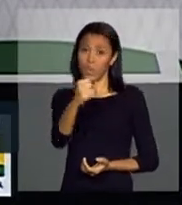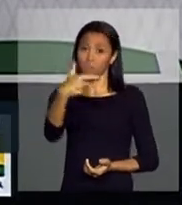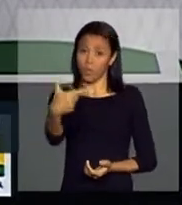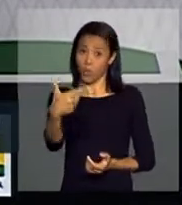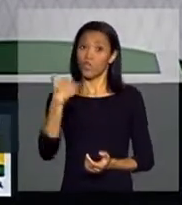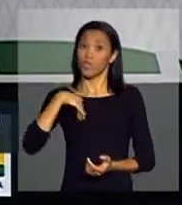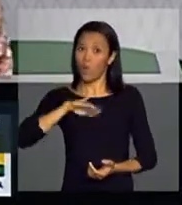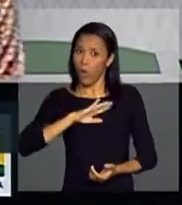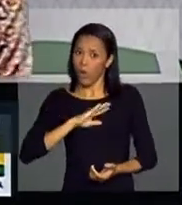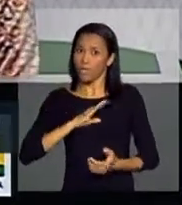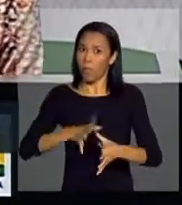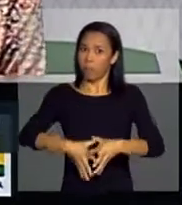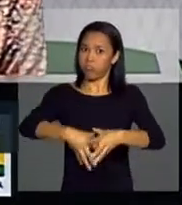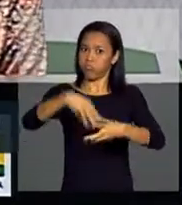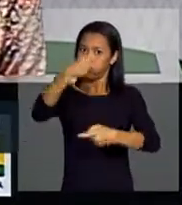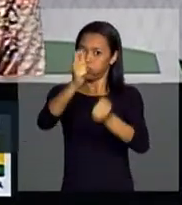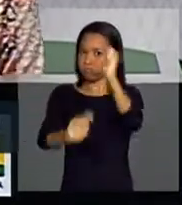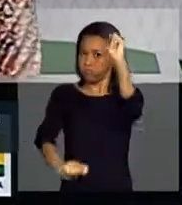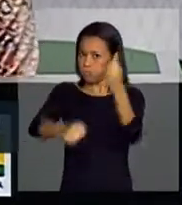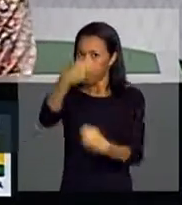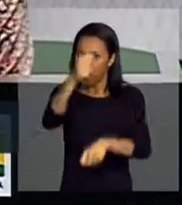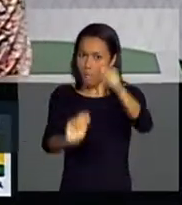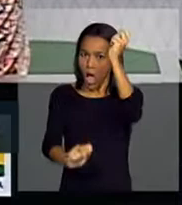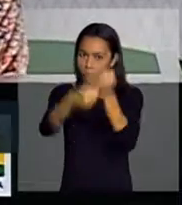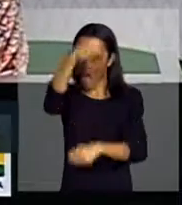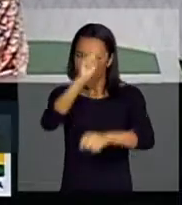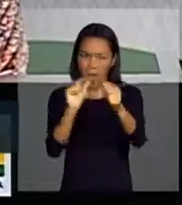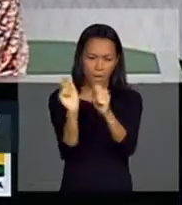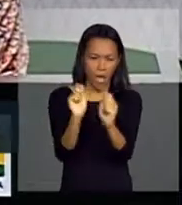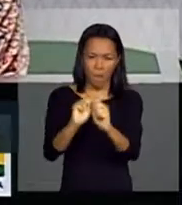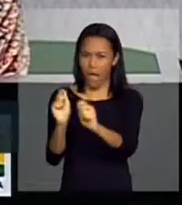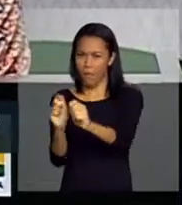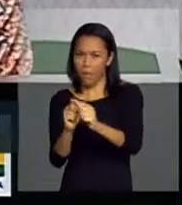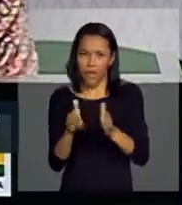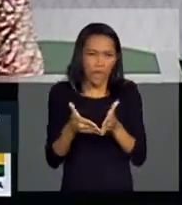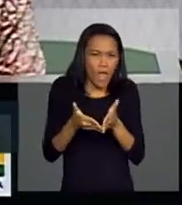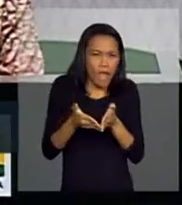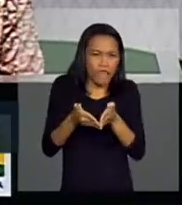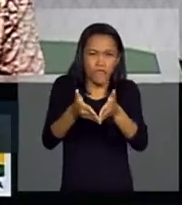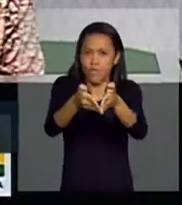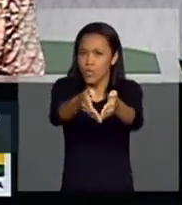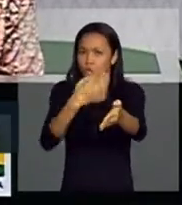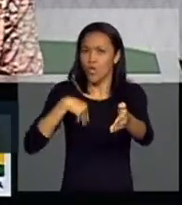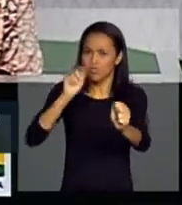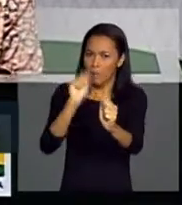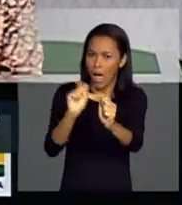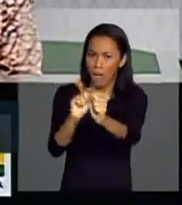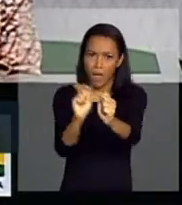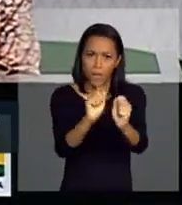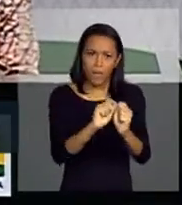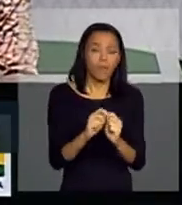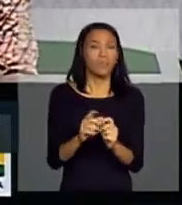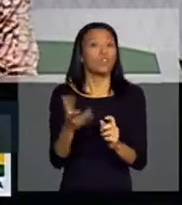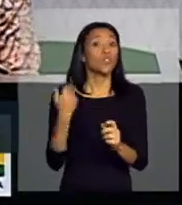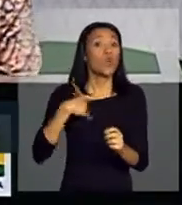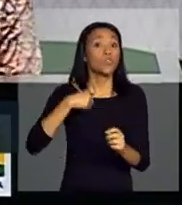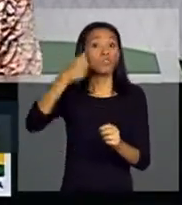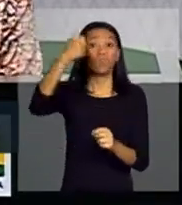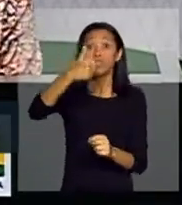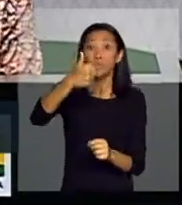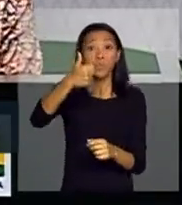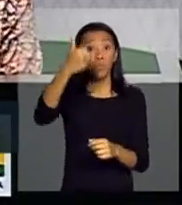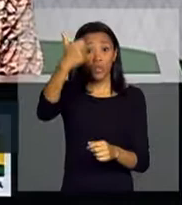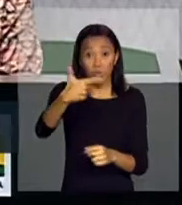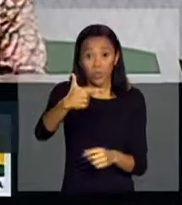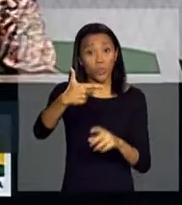grandes construtores de navios tínhamos estaleiros e éramos talvez entre o segundo e o